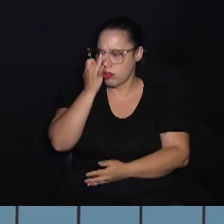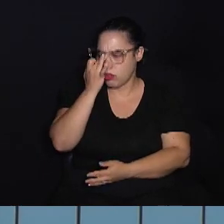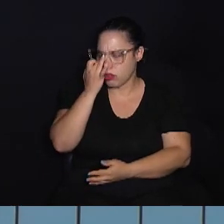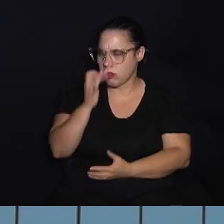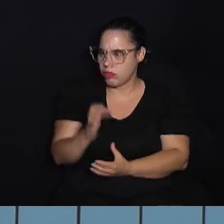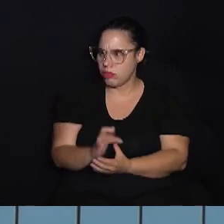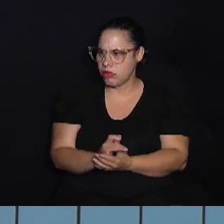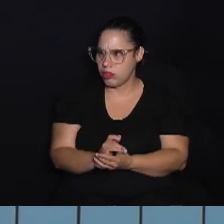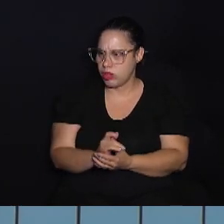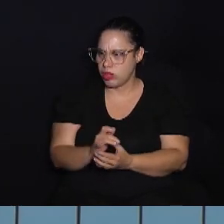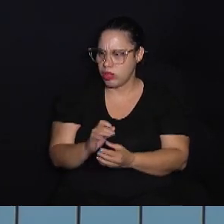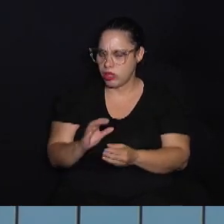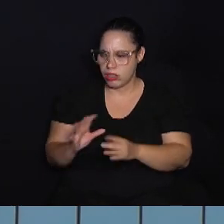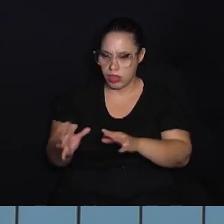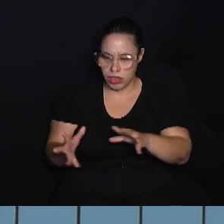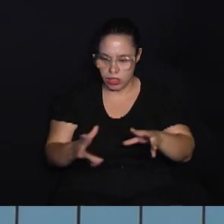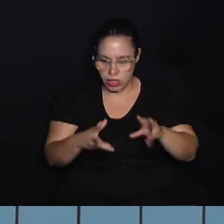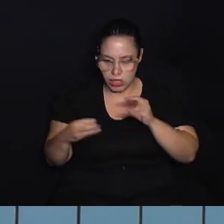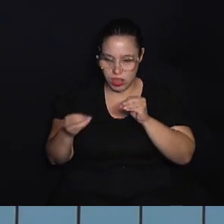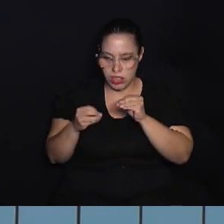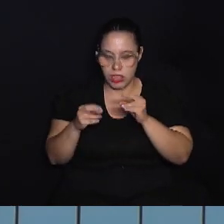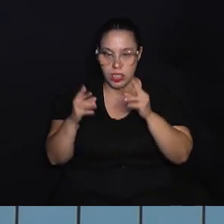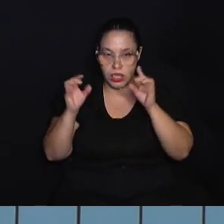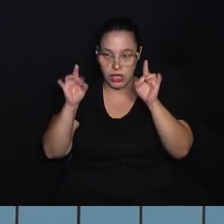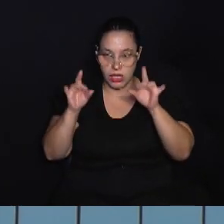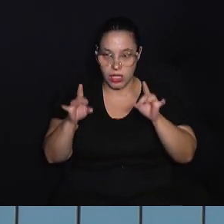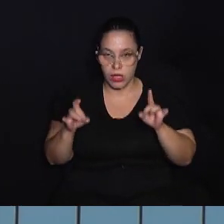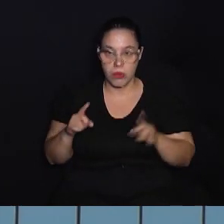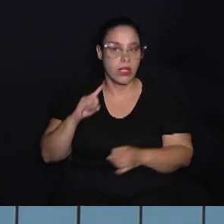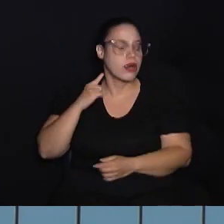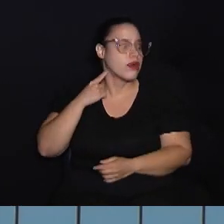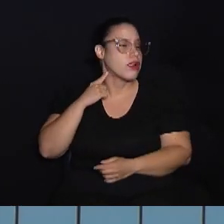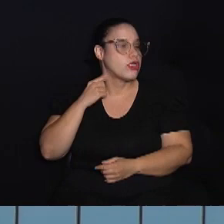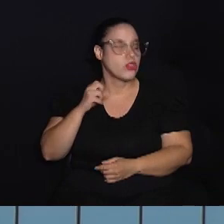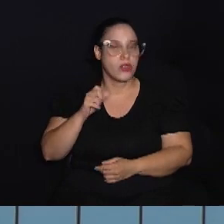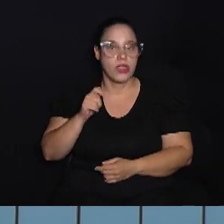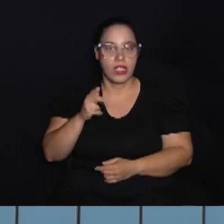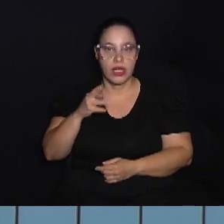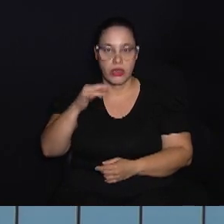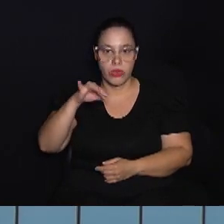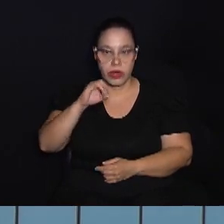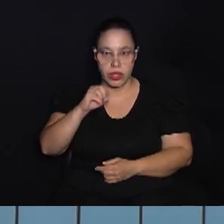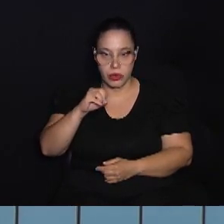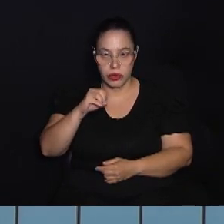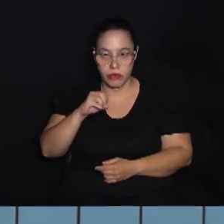pontos estratégicos, para reciclagens especializadas em lixo eletrônico?